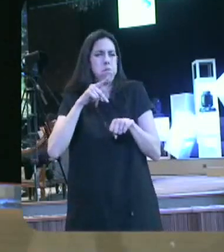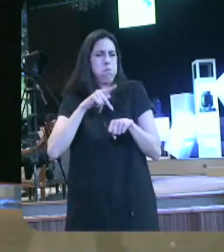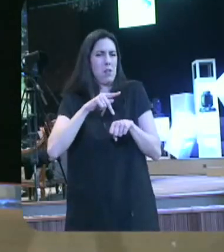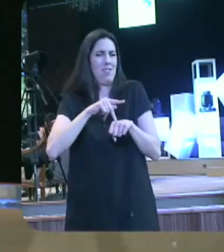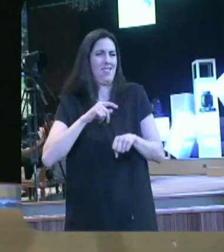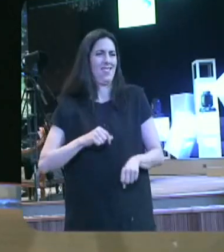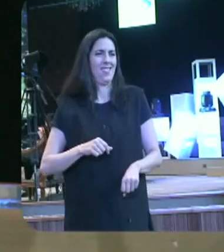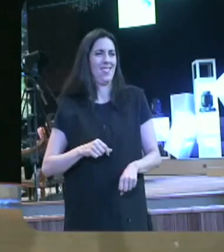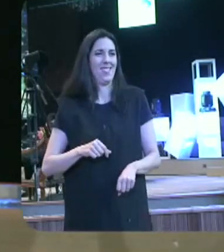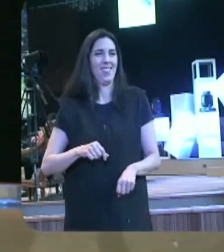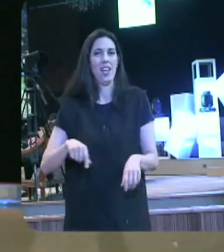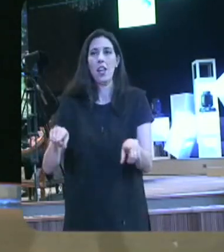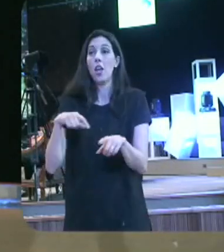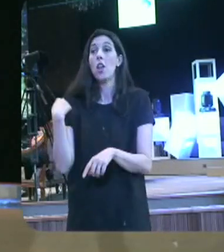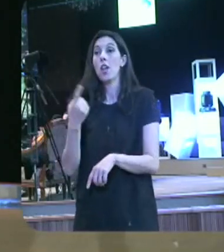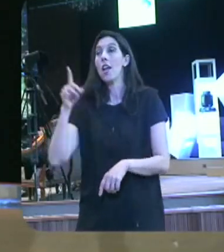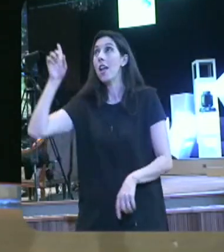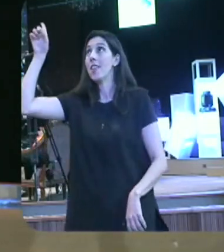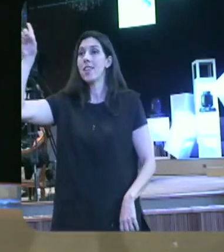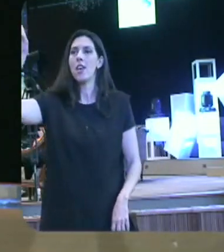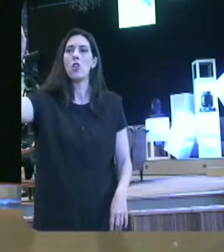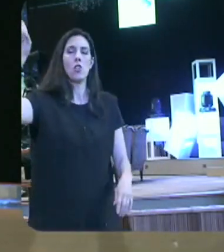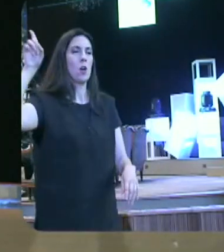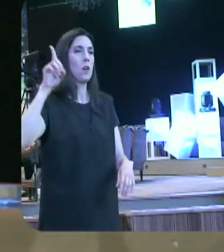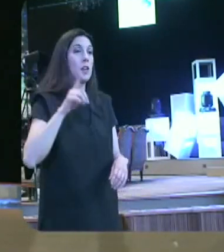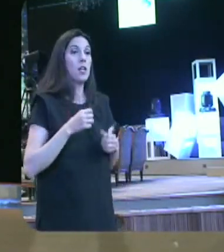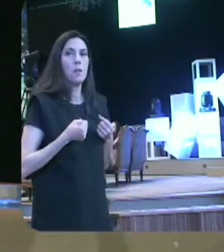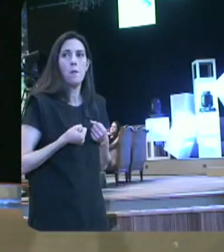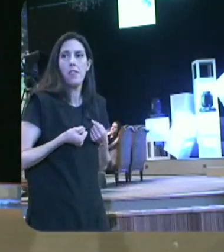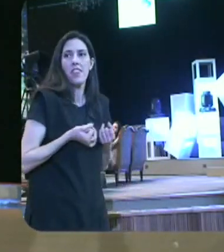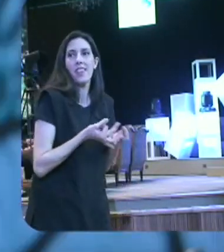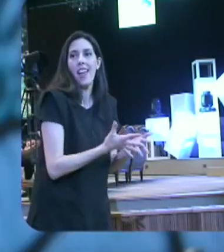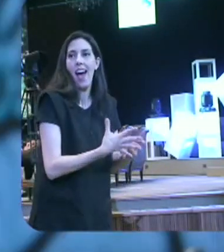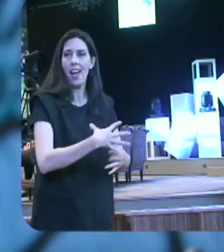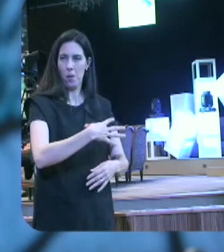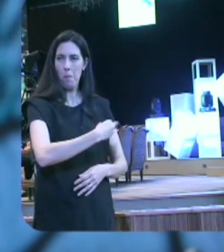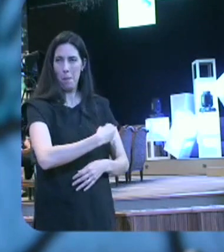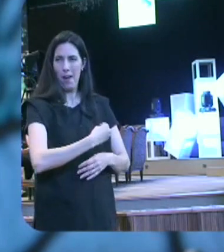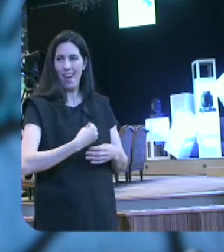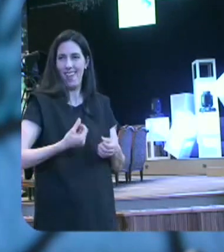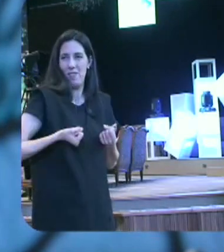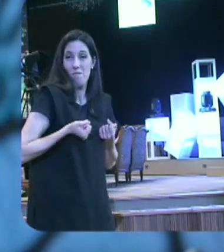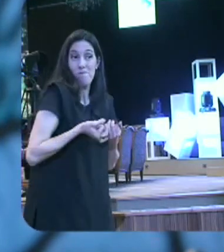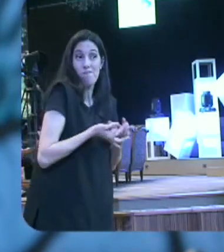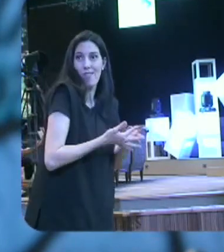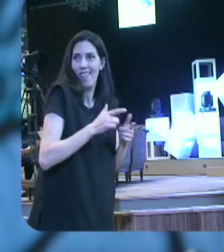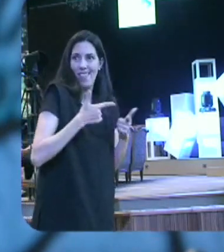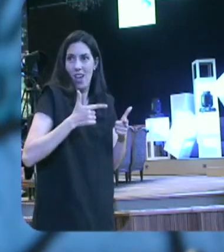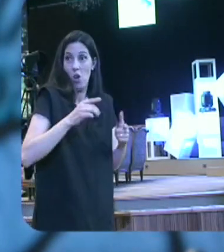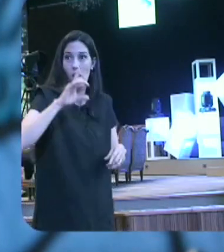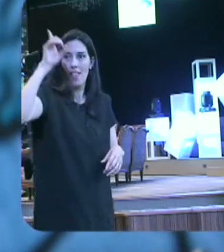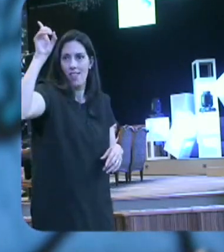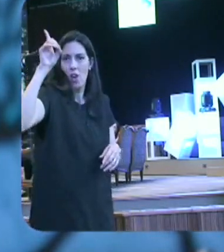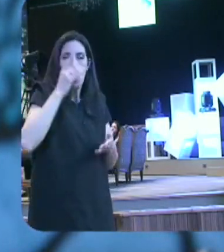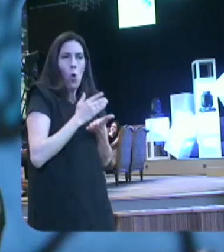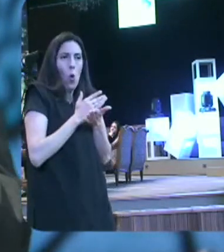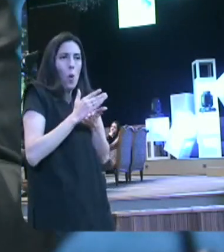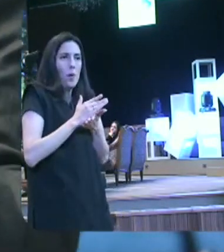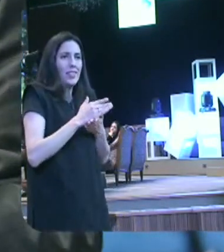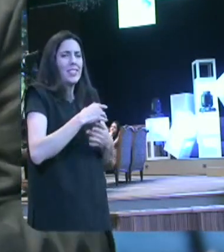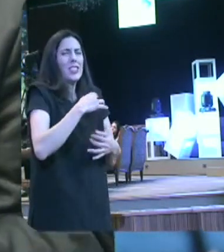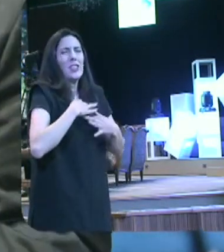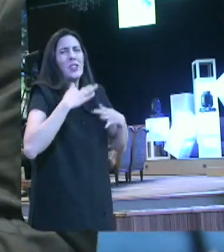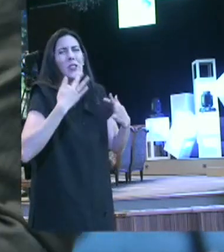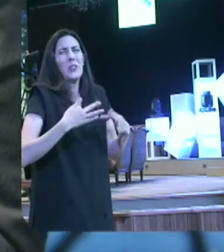E aí, se a gente olhar para a história da Bíblia, a gente vai descobrir que doeu tanto e dói tanto